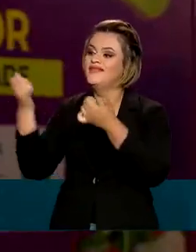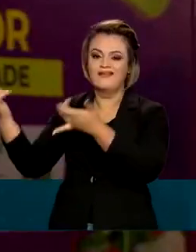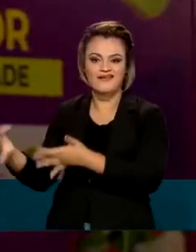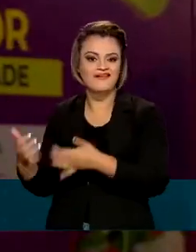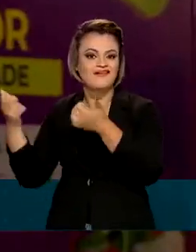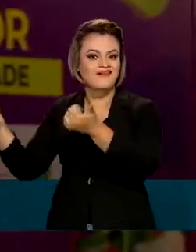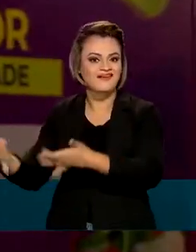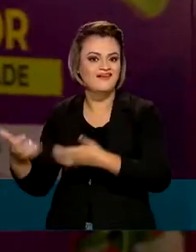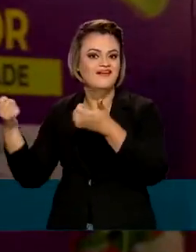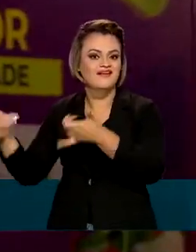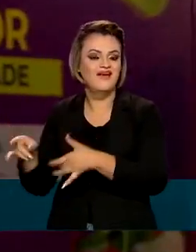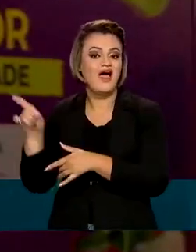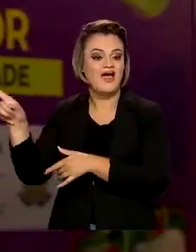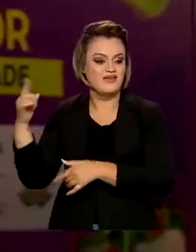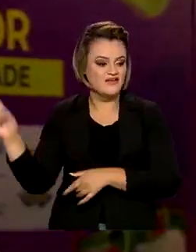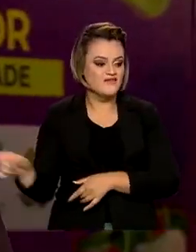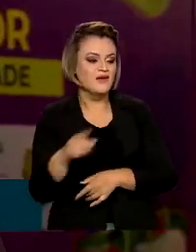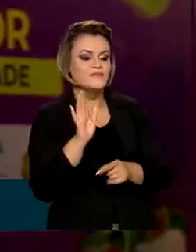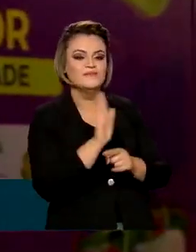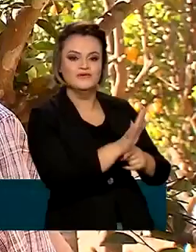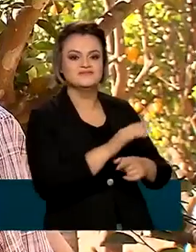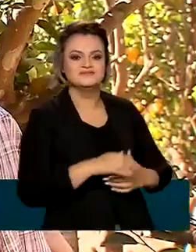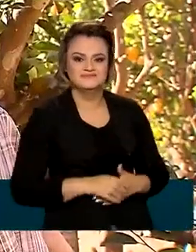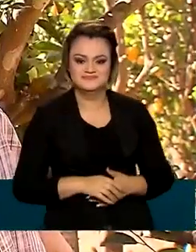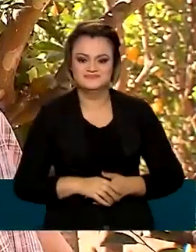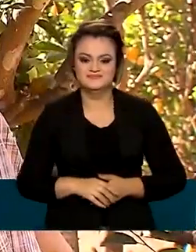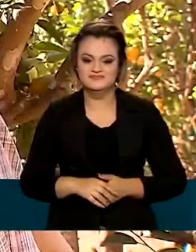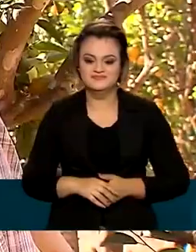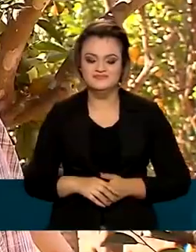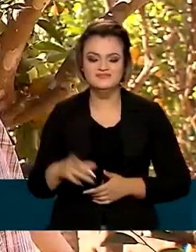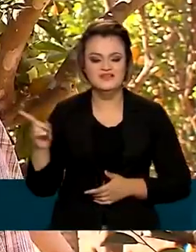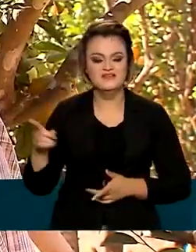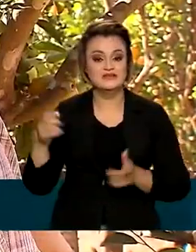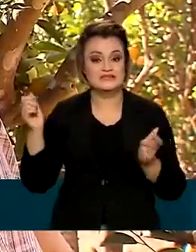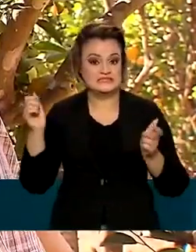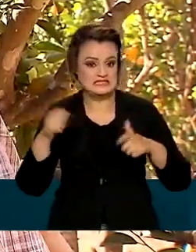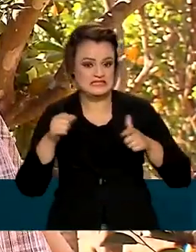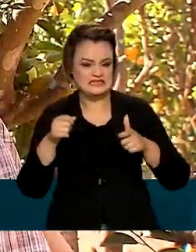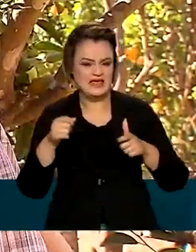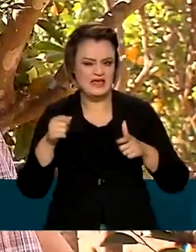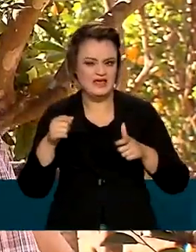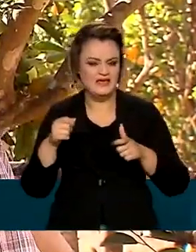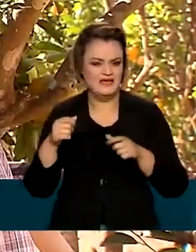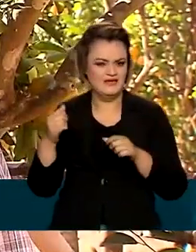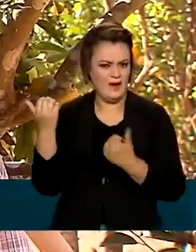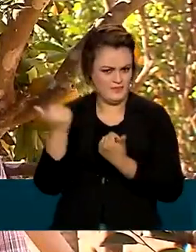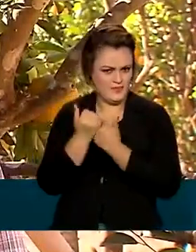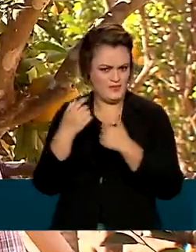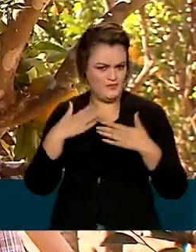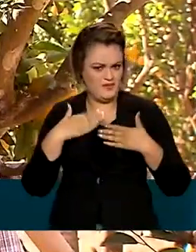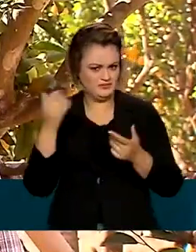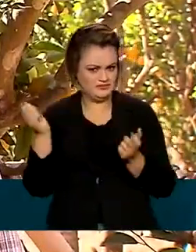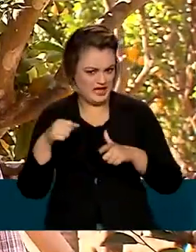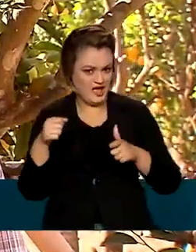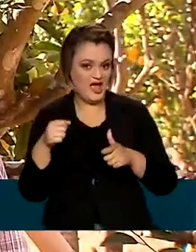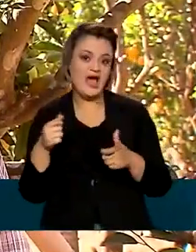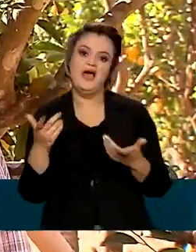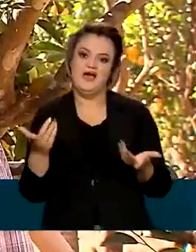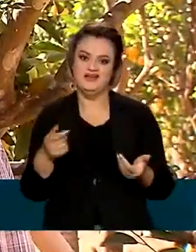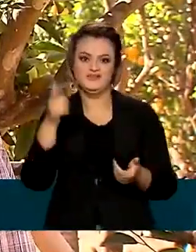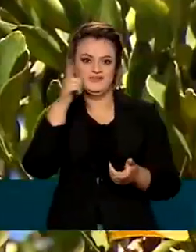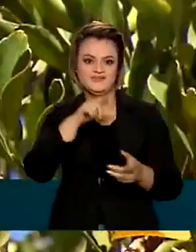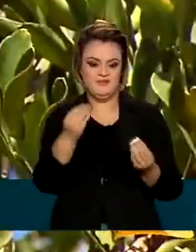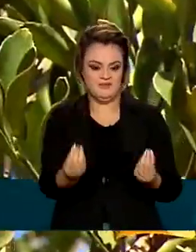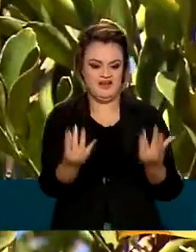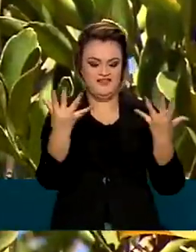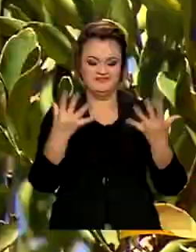e levando ele levamos ele até a tecnologia aí se tiver um cobertor Jesus linha a gente a